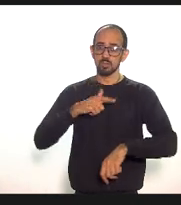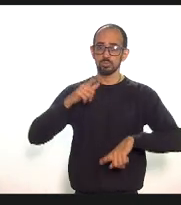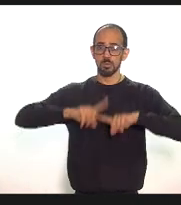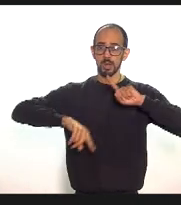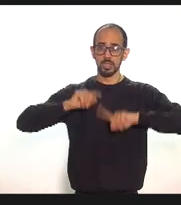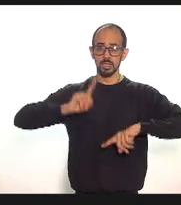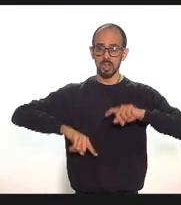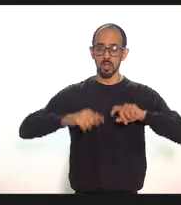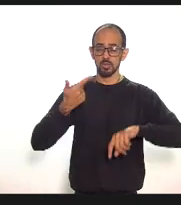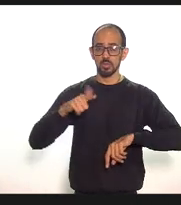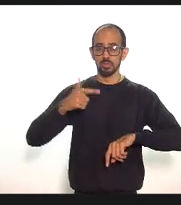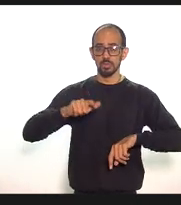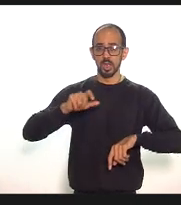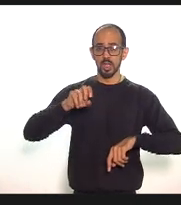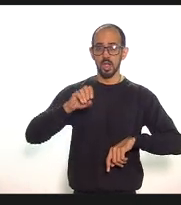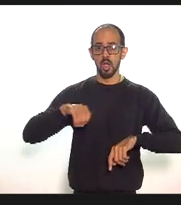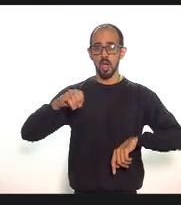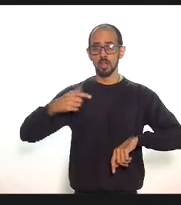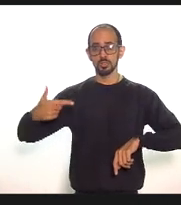tem oxigênio.